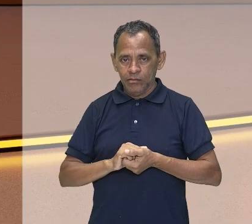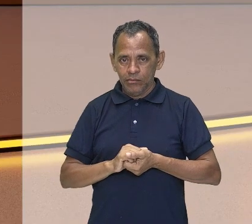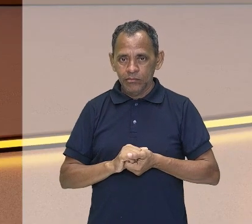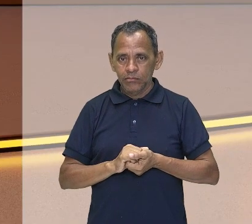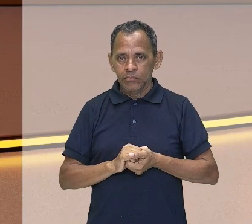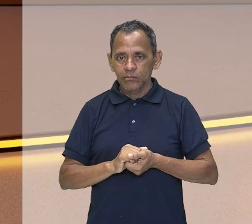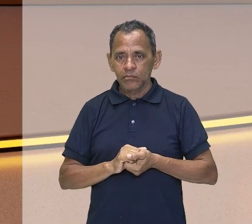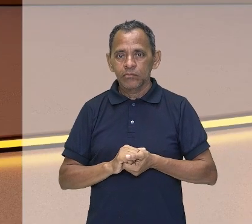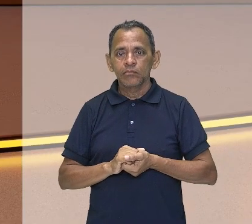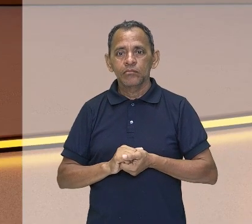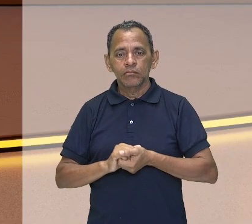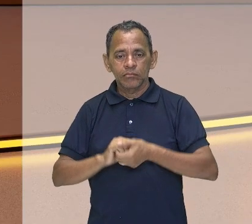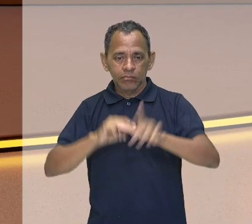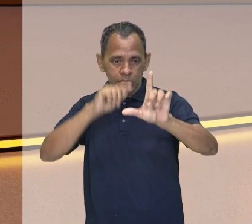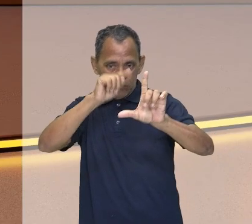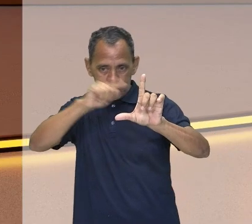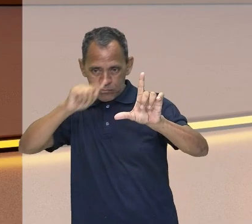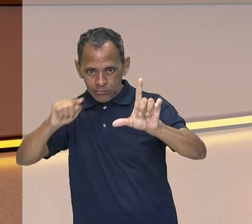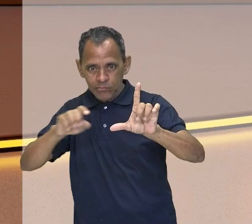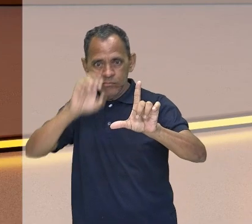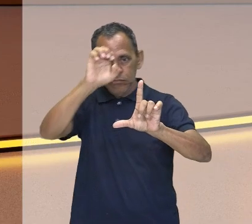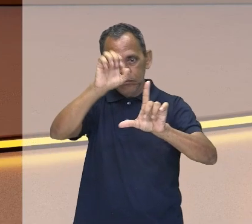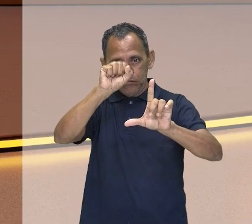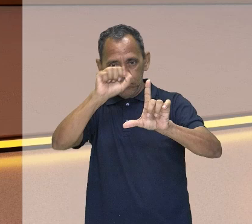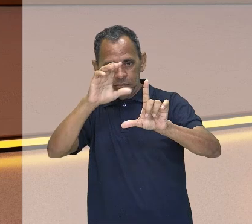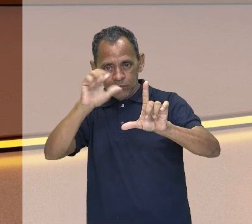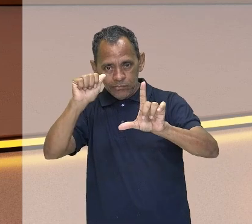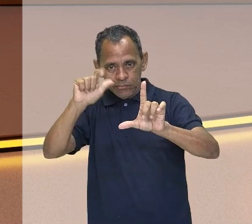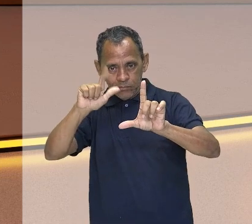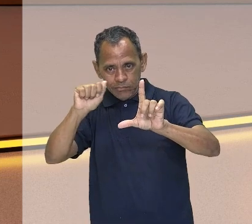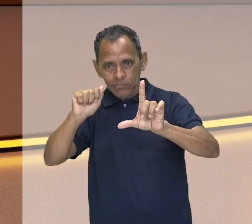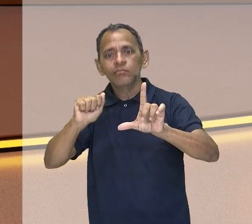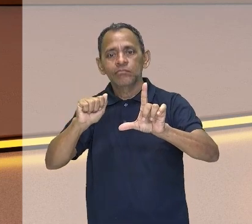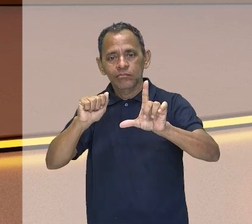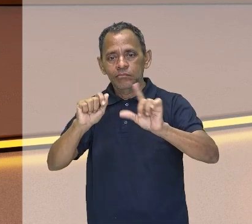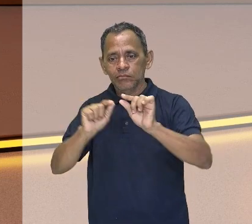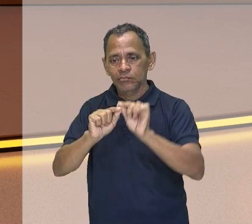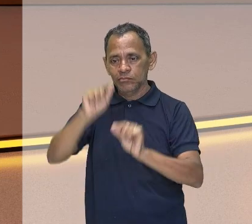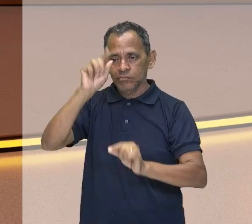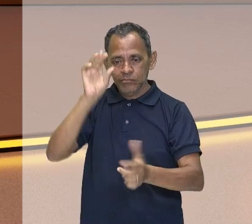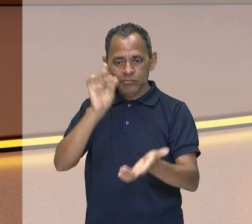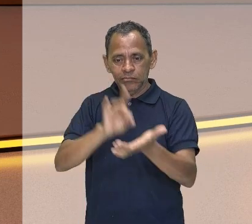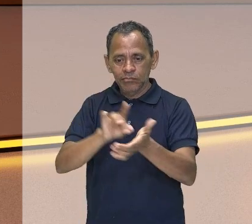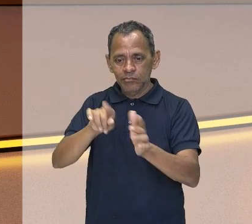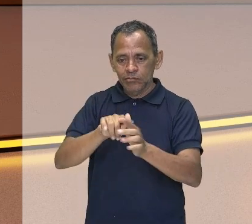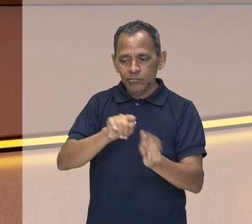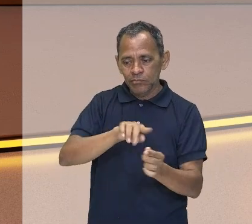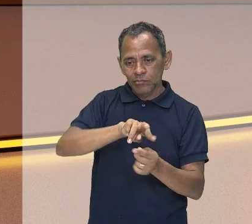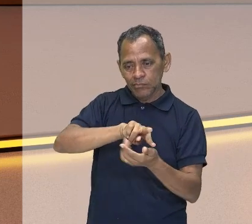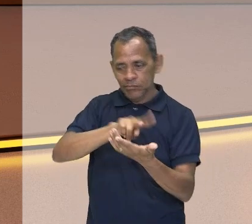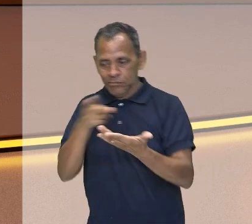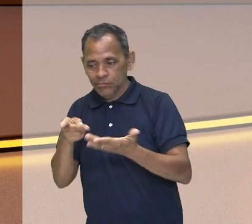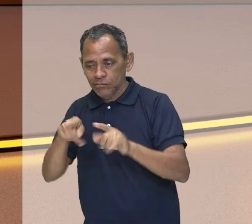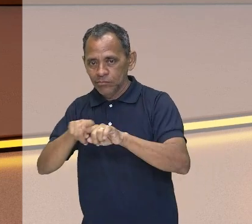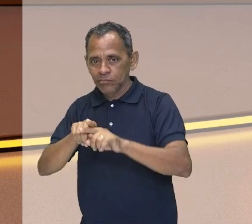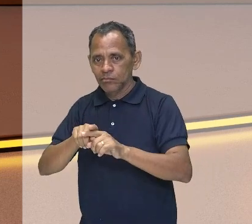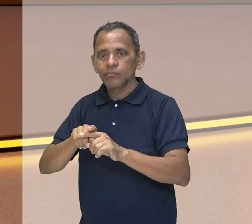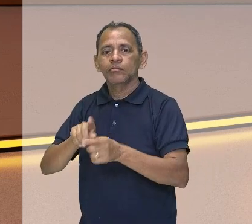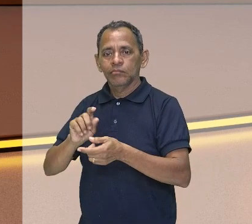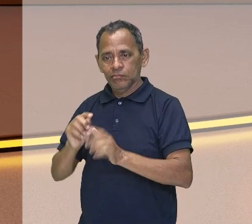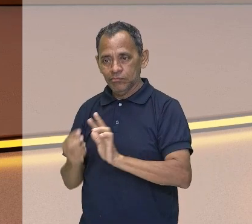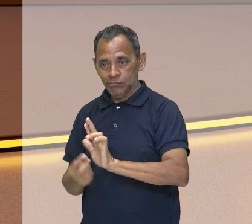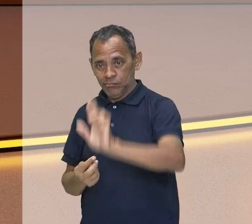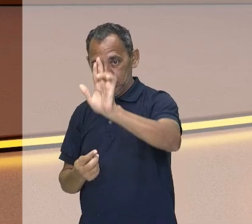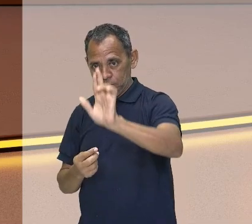a escala, que é o que permite essa redução do tamanho real para o tamanho que está sendo representado no nosso mapa, né?